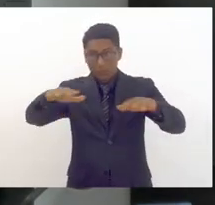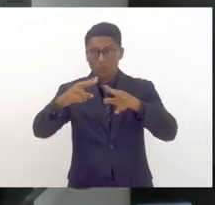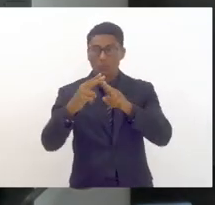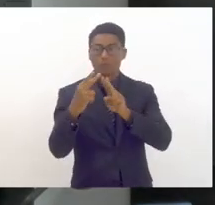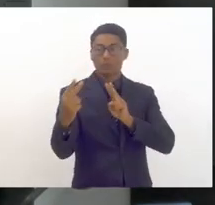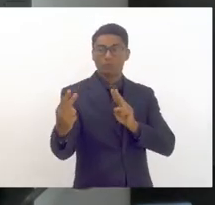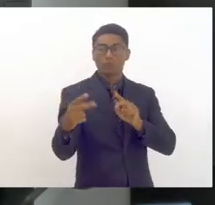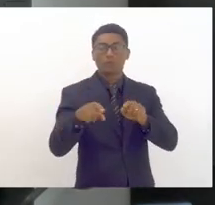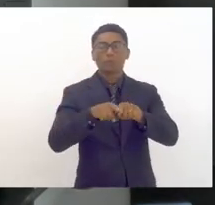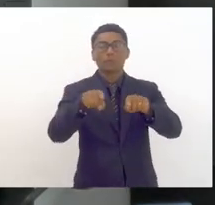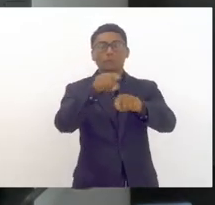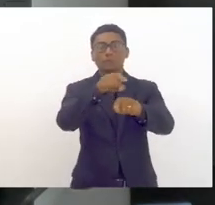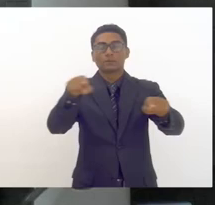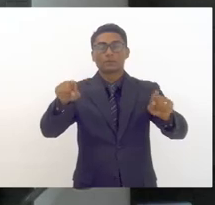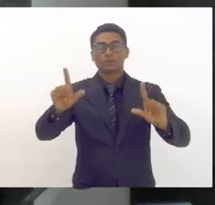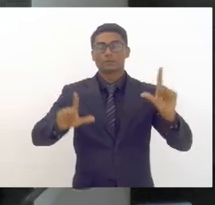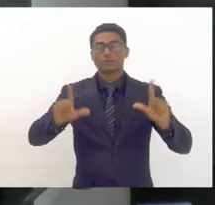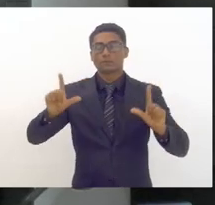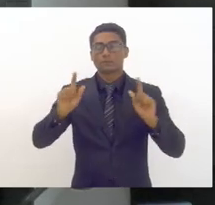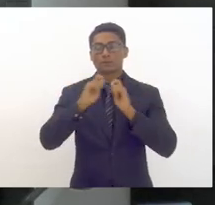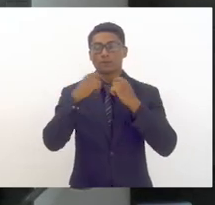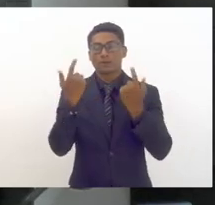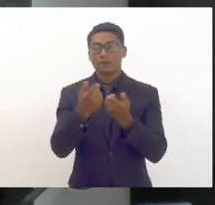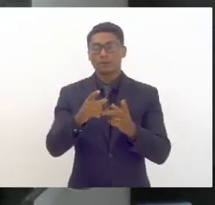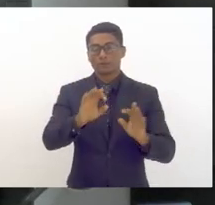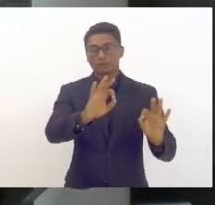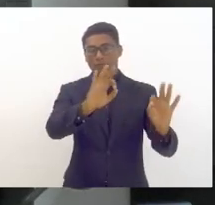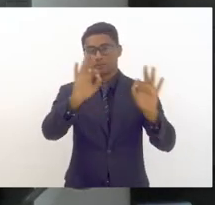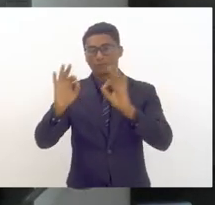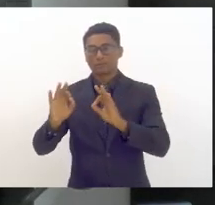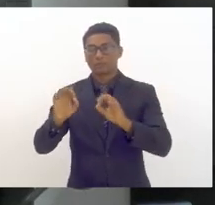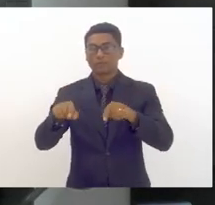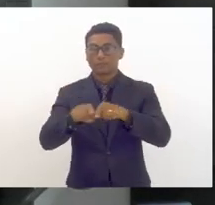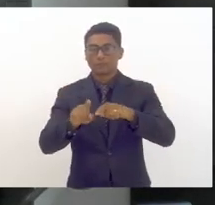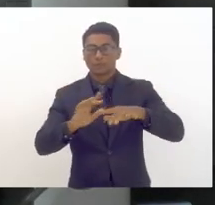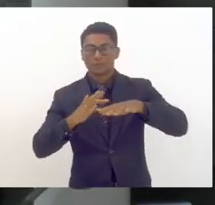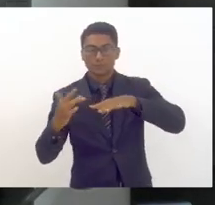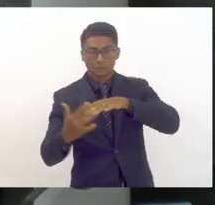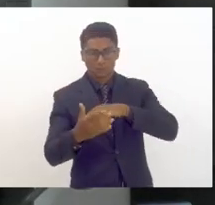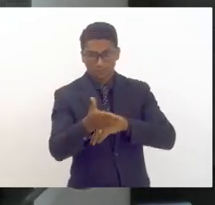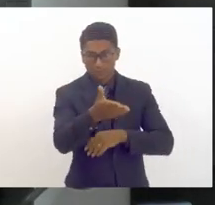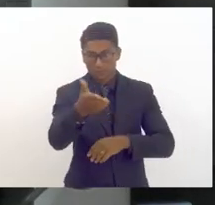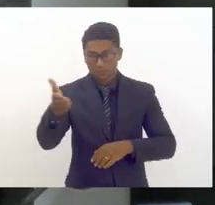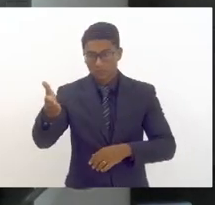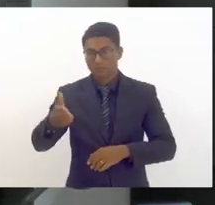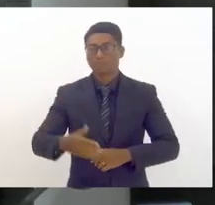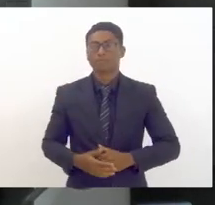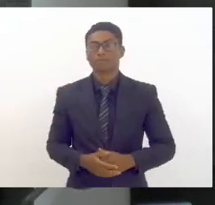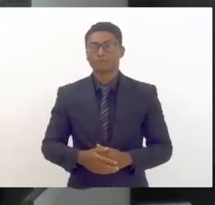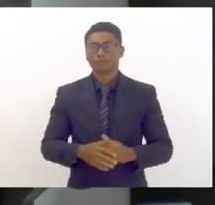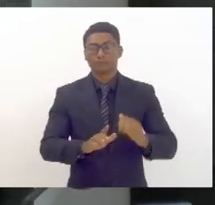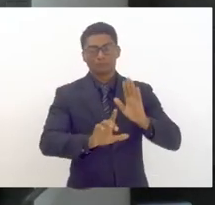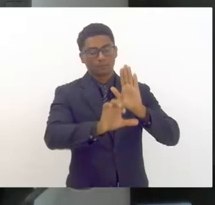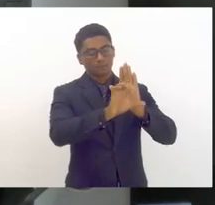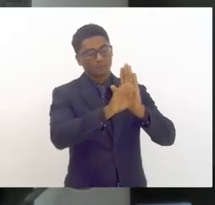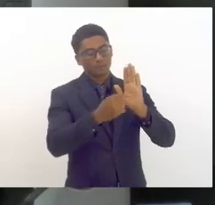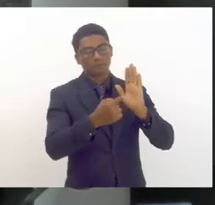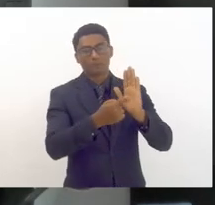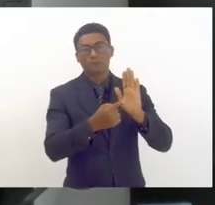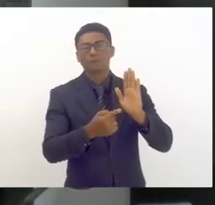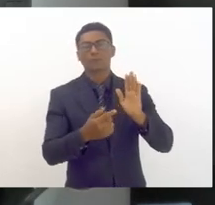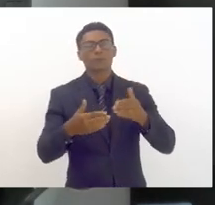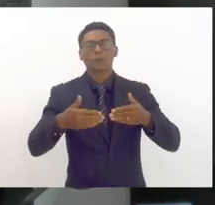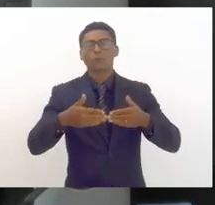pela TV Alerge, assim como também pelas redes sociais, que essa lei ela surgiu de